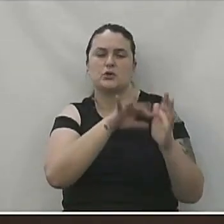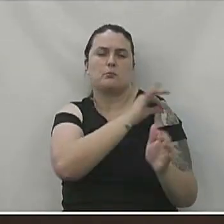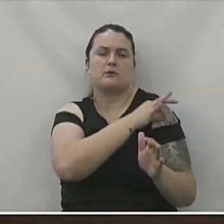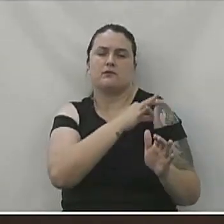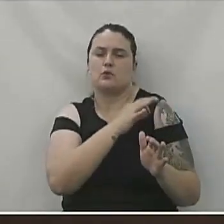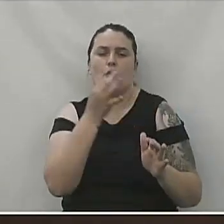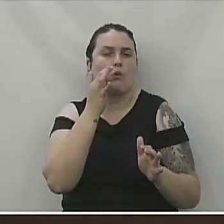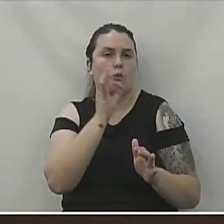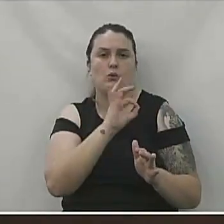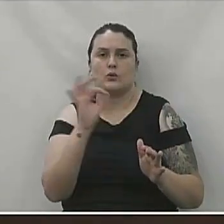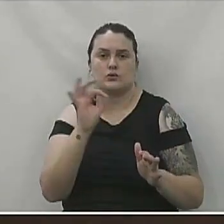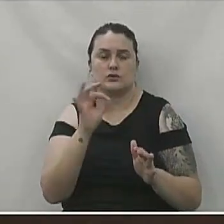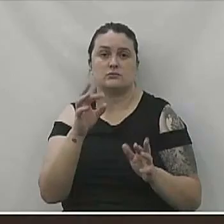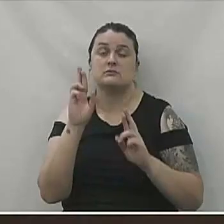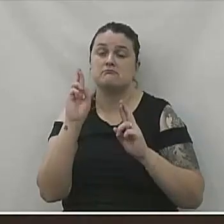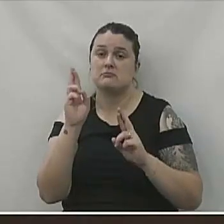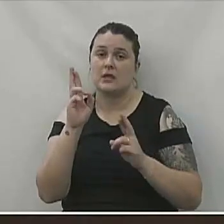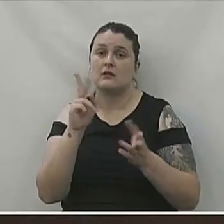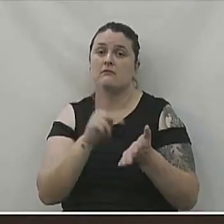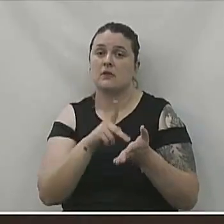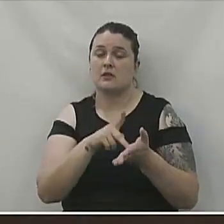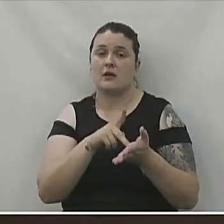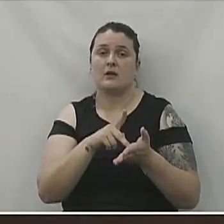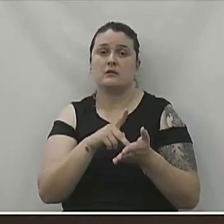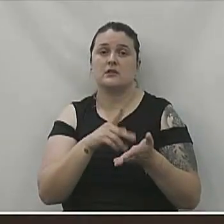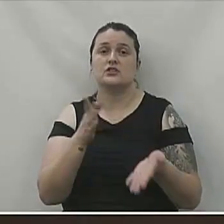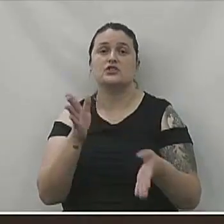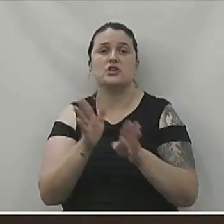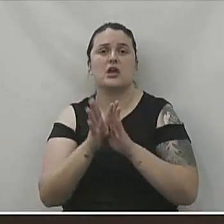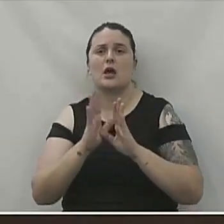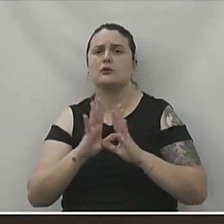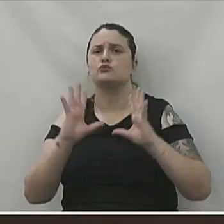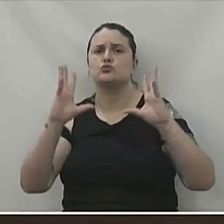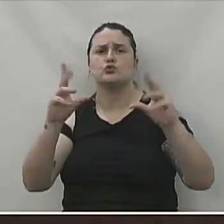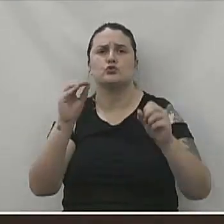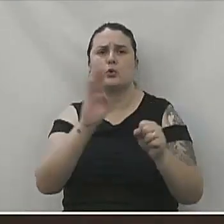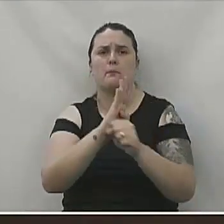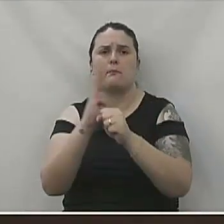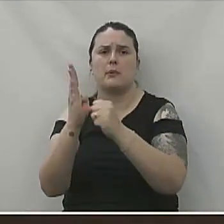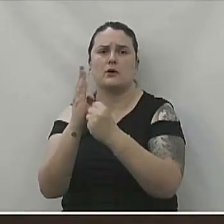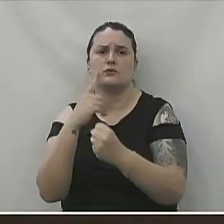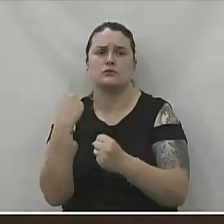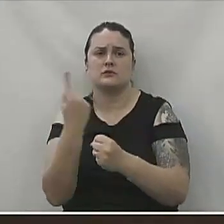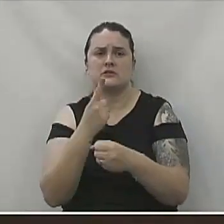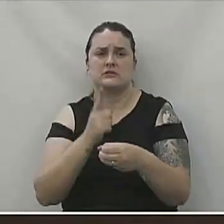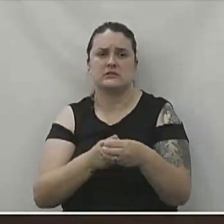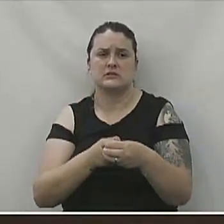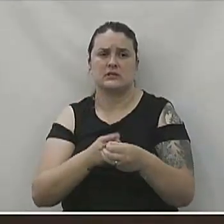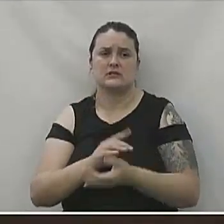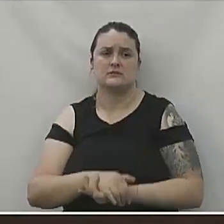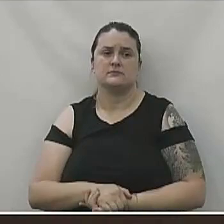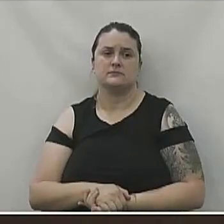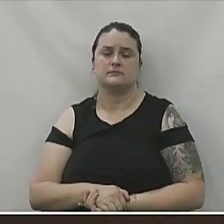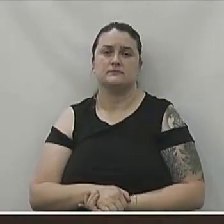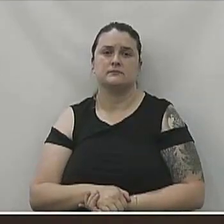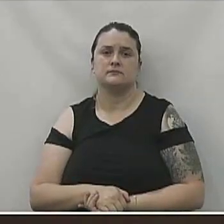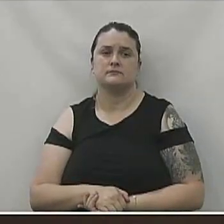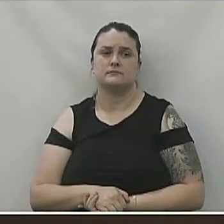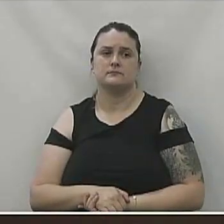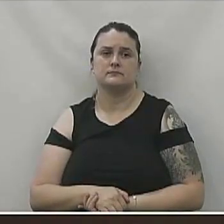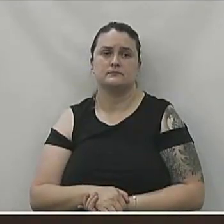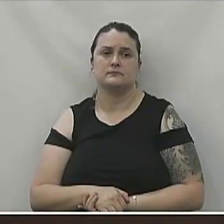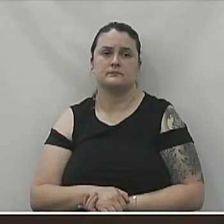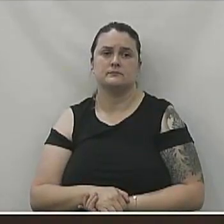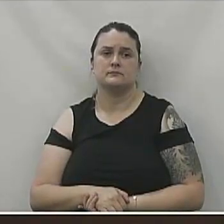muito bacana e espero que realmente chega em todos os bairros do nosso município a